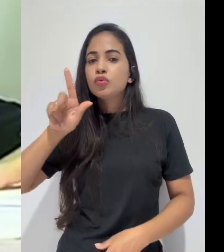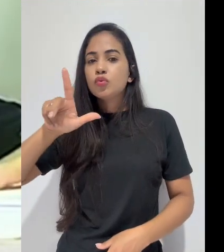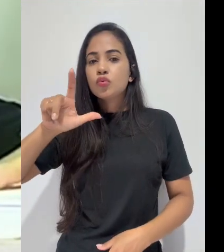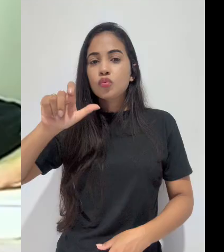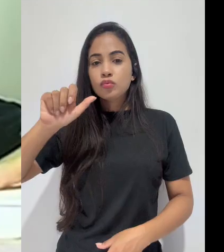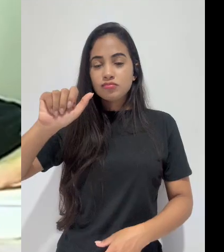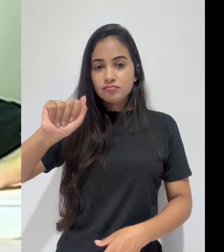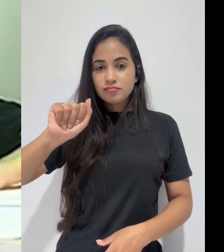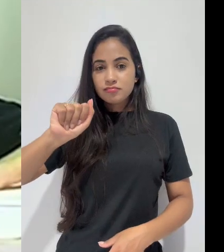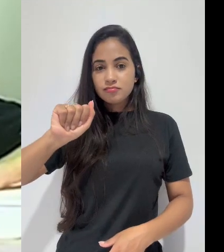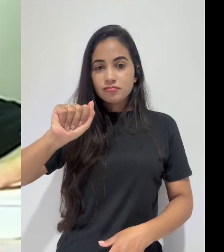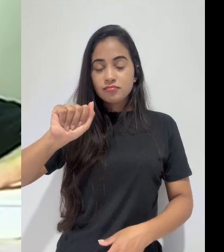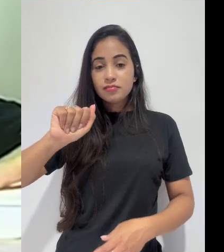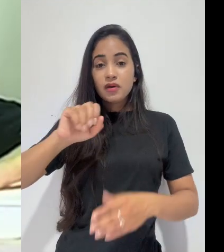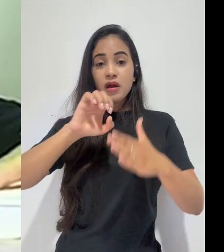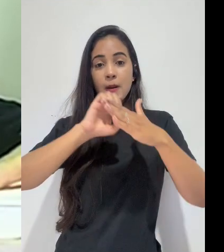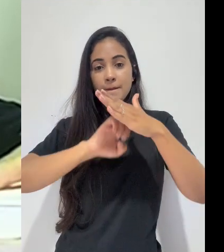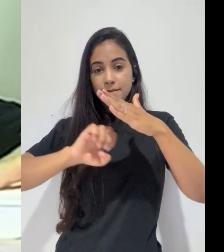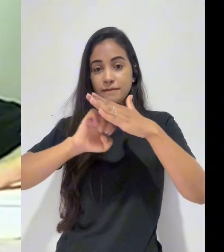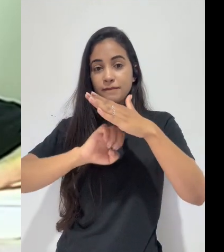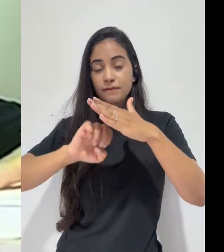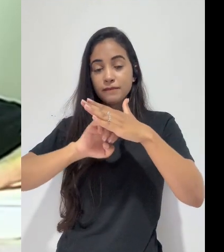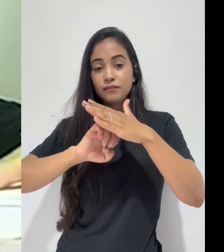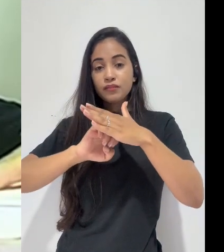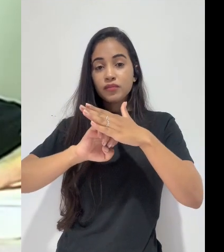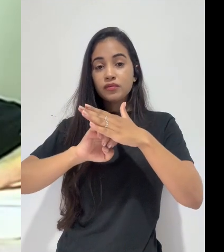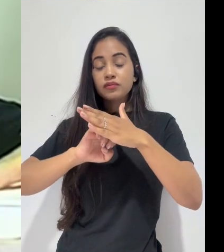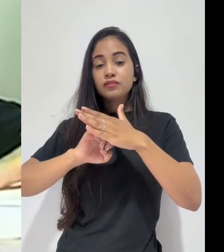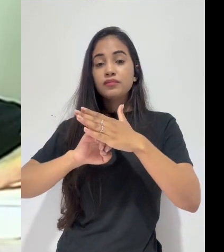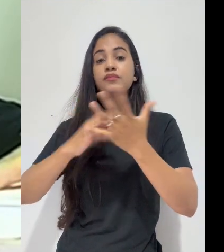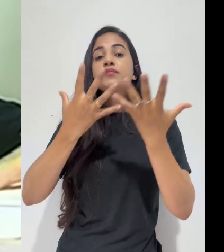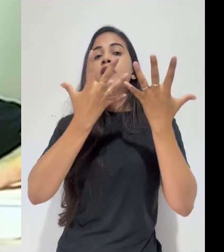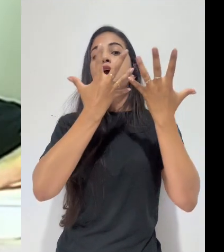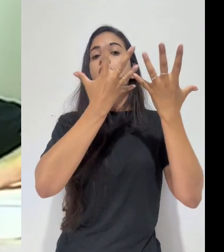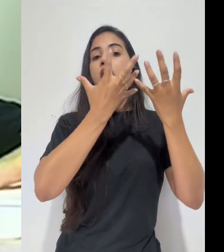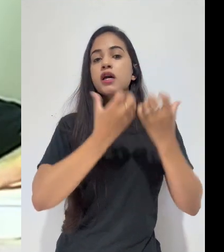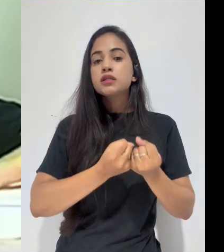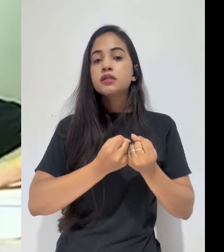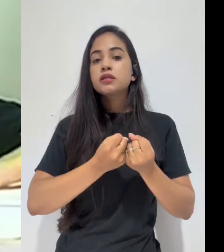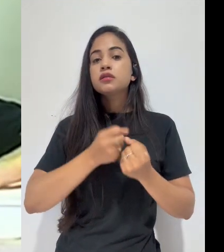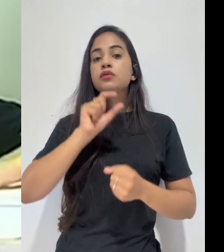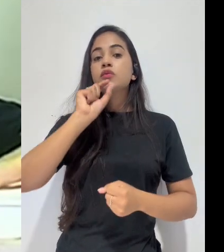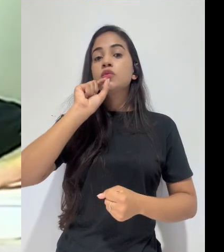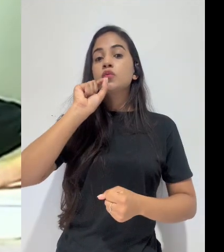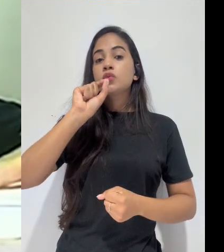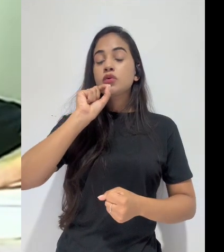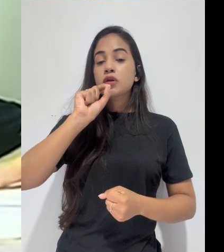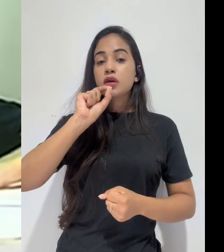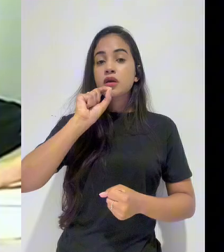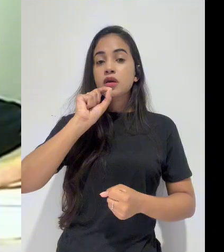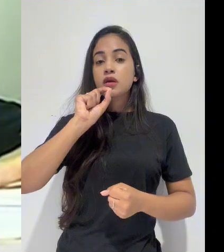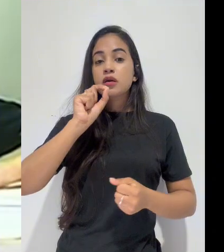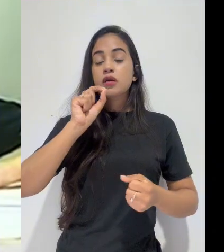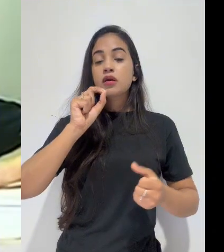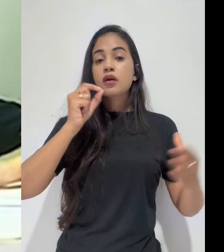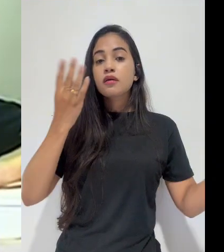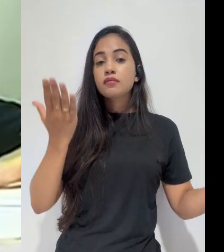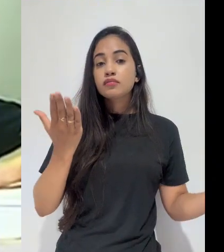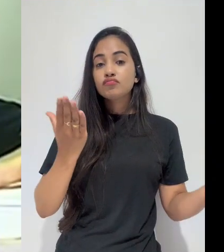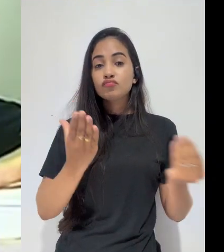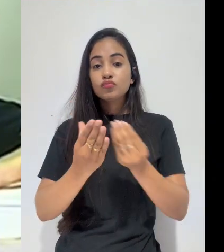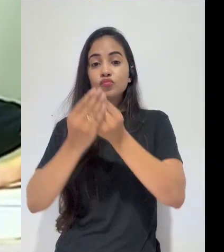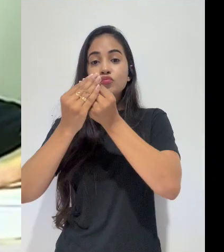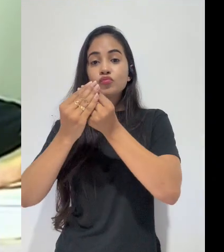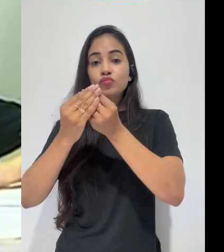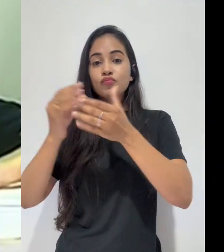contratual operada unilateralmente pela empresa, deferindo o pedido de reintegração no emprego formulado pelo